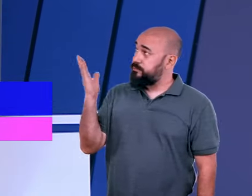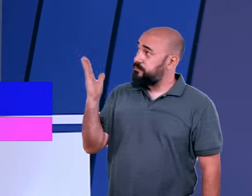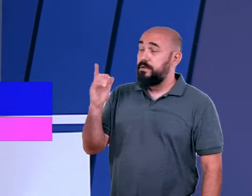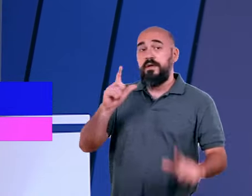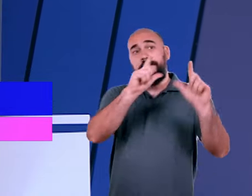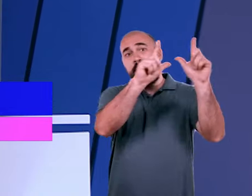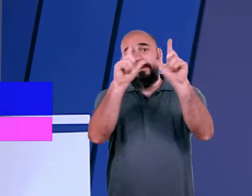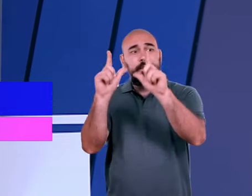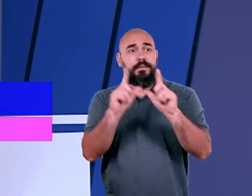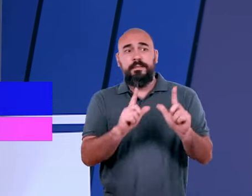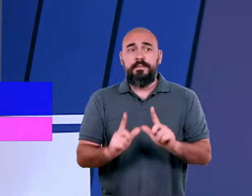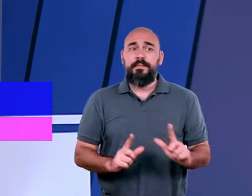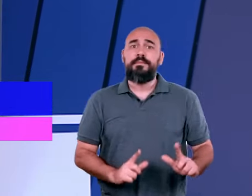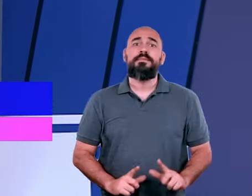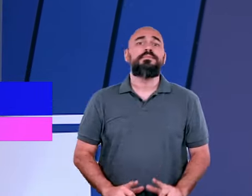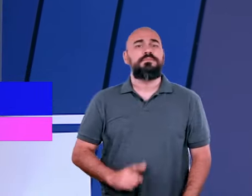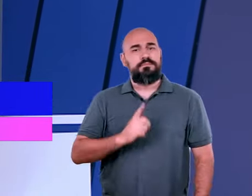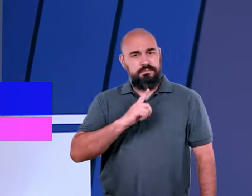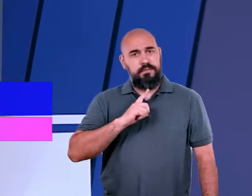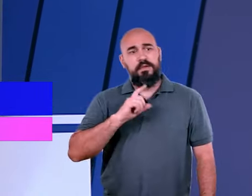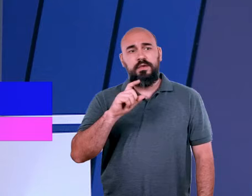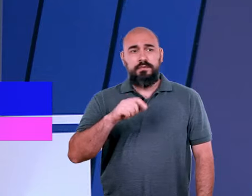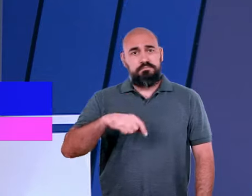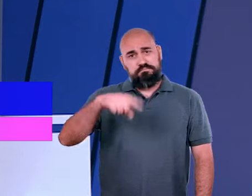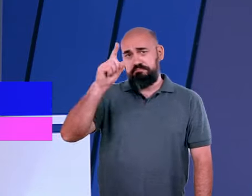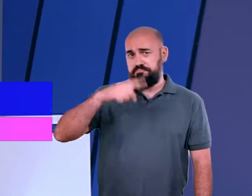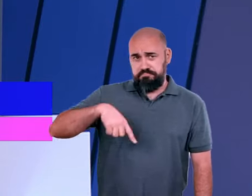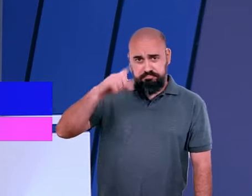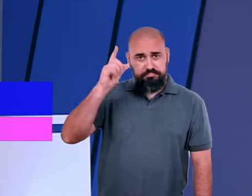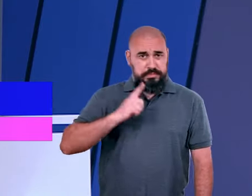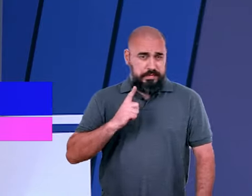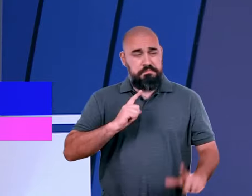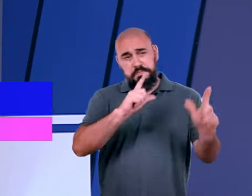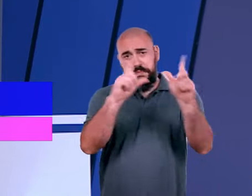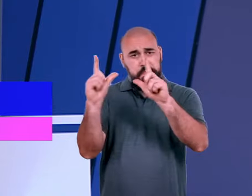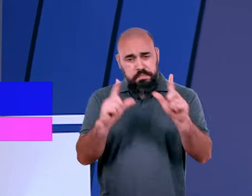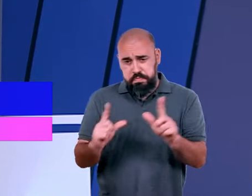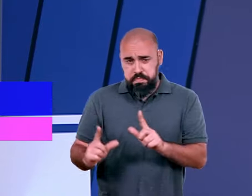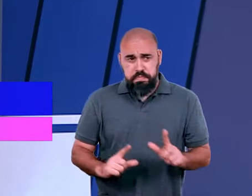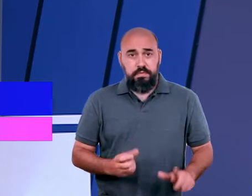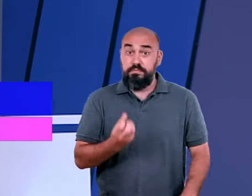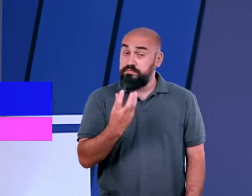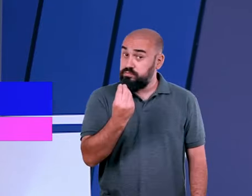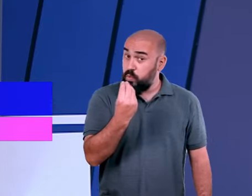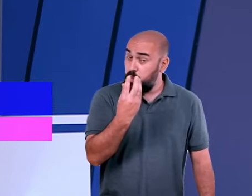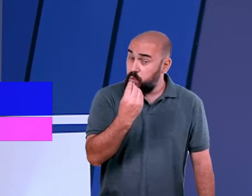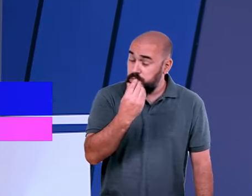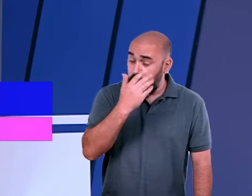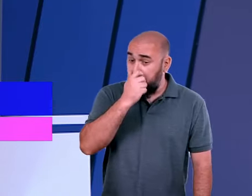e todos os estudos que nós temos à disposição. Você vai perceber que existem muitos estudos bíblicos.